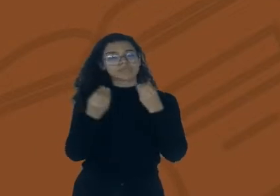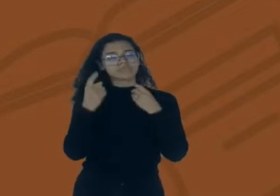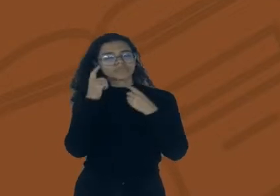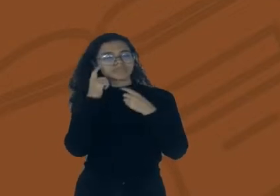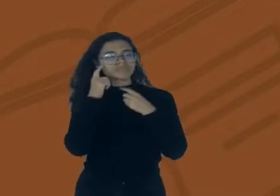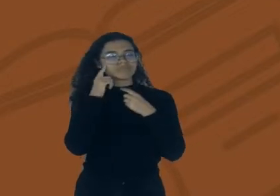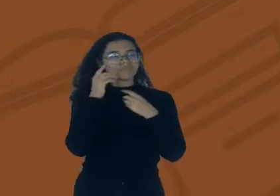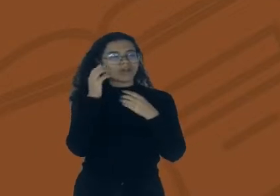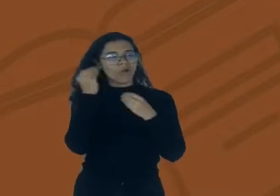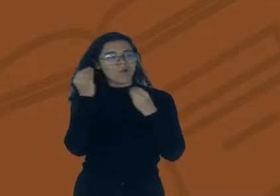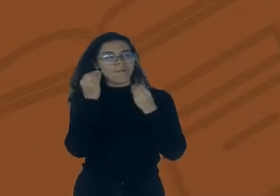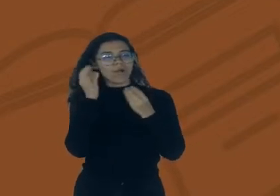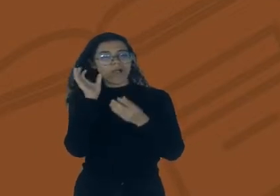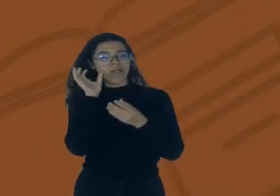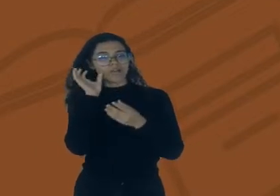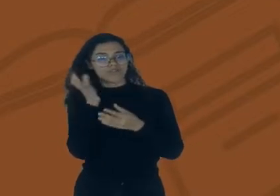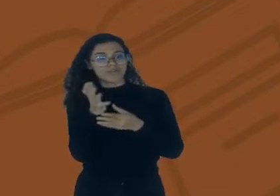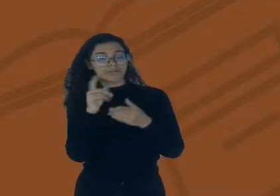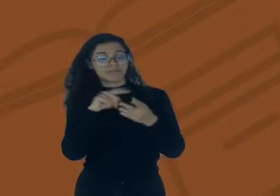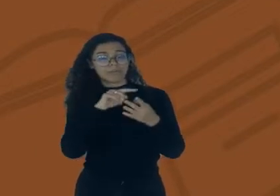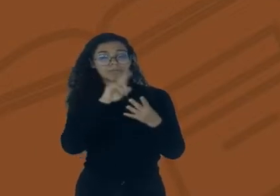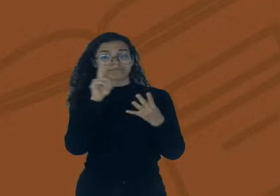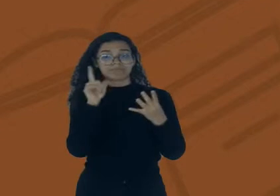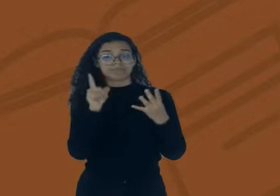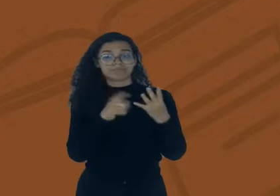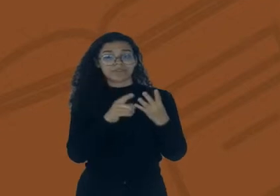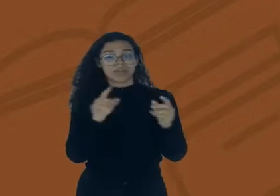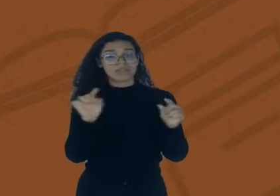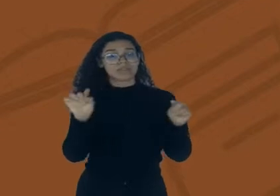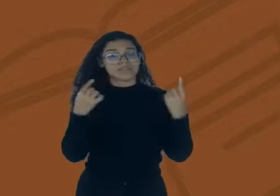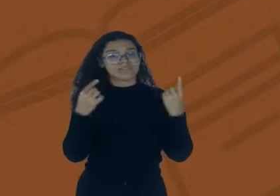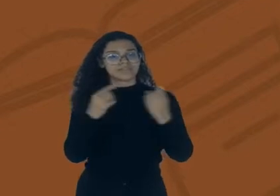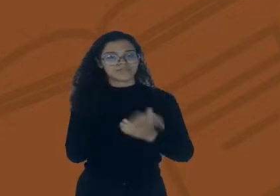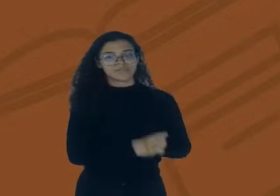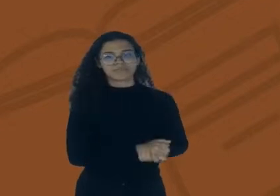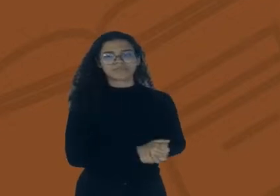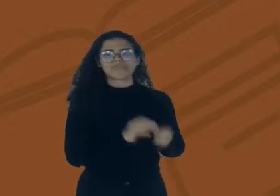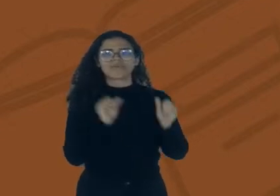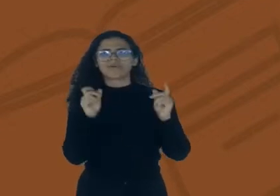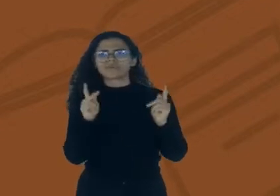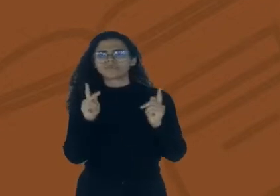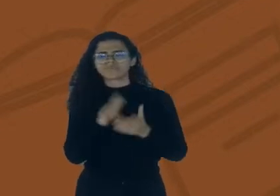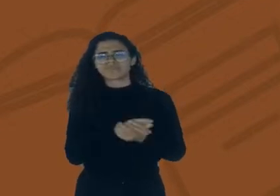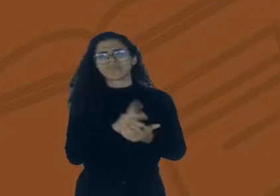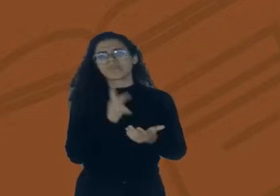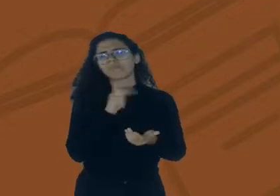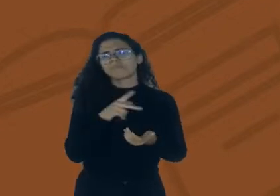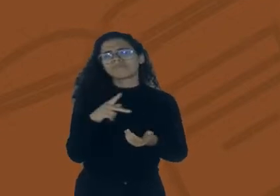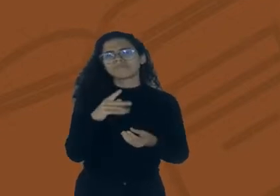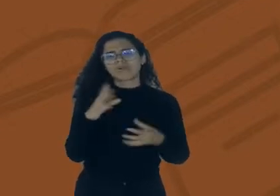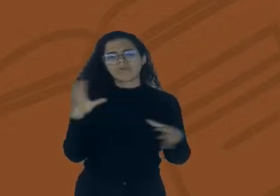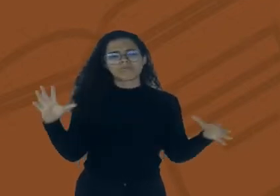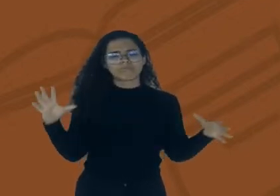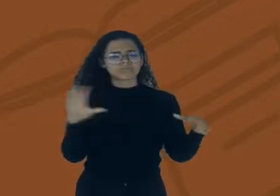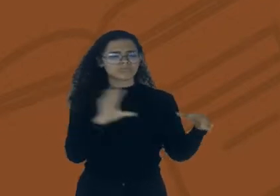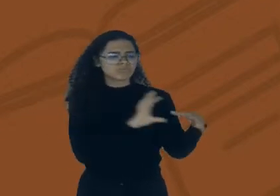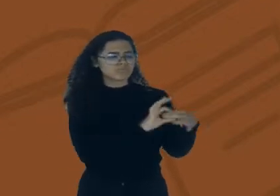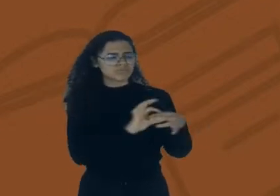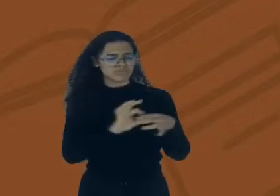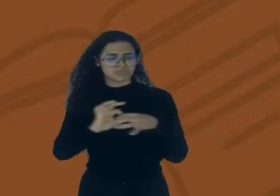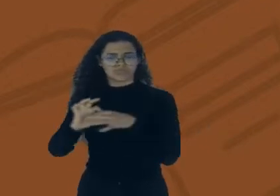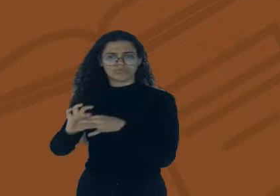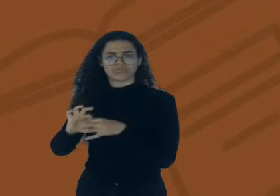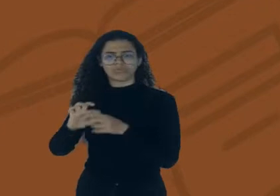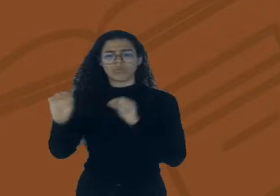em seguida, um breve desafio. Muito bem. Professor, dentro da contextualização, o que é importante